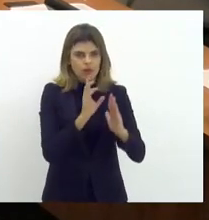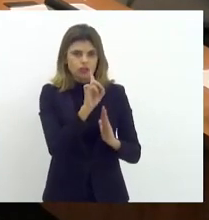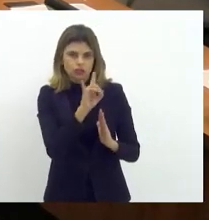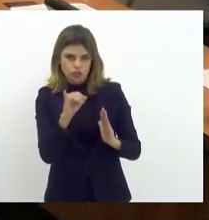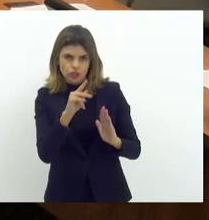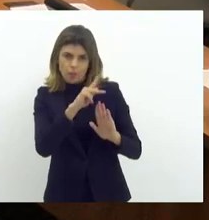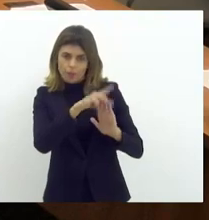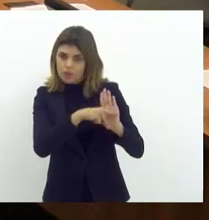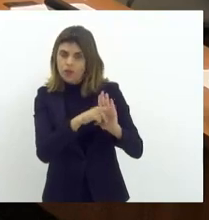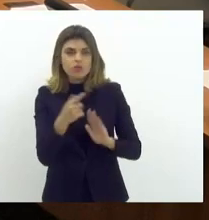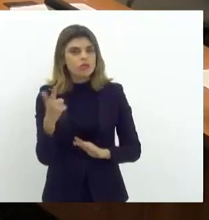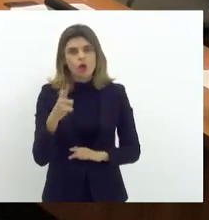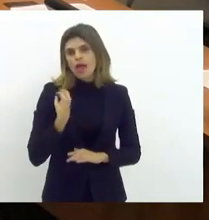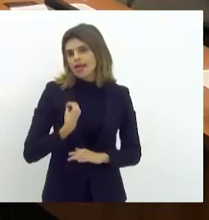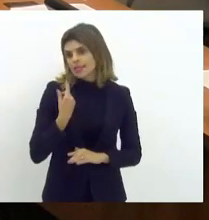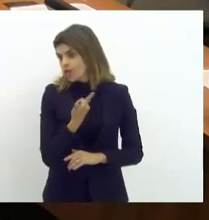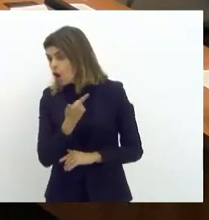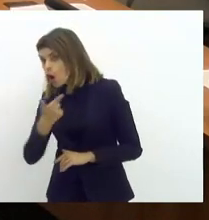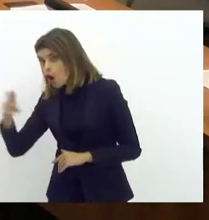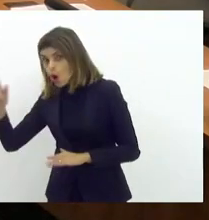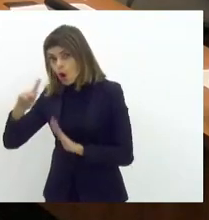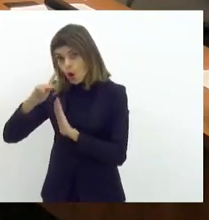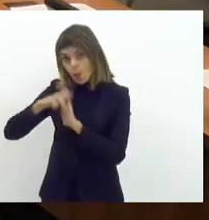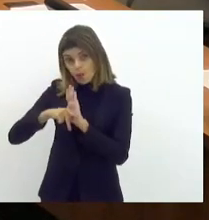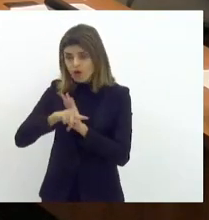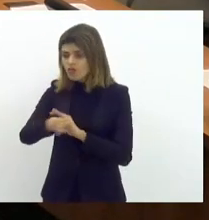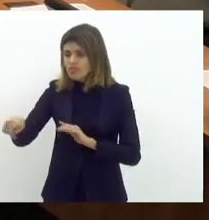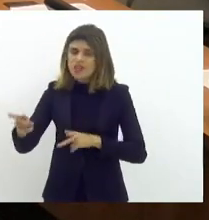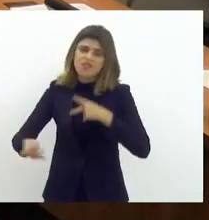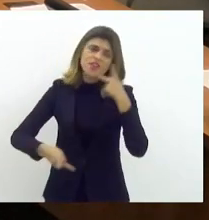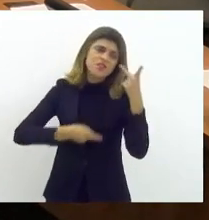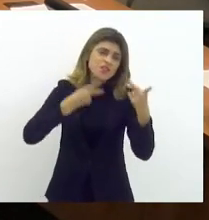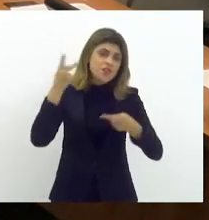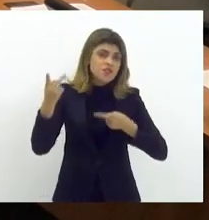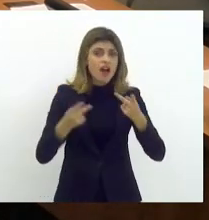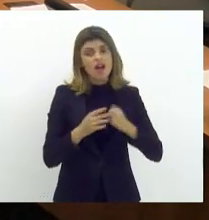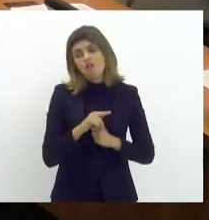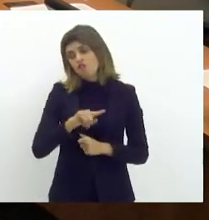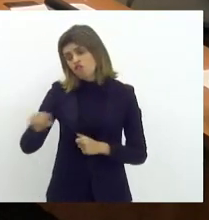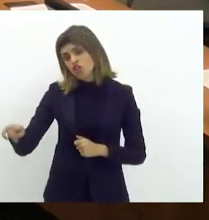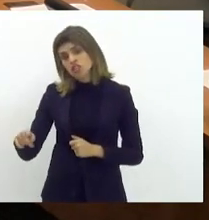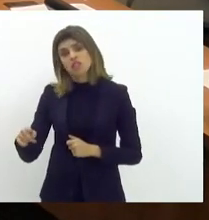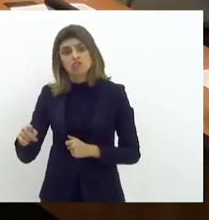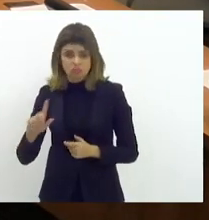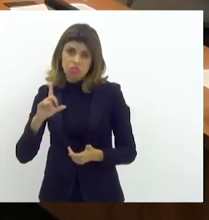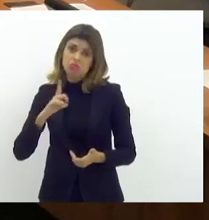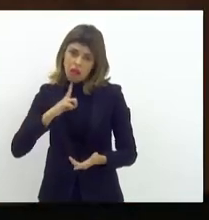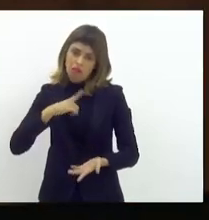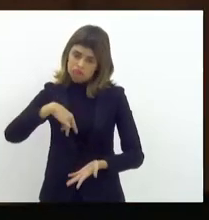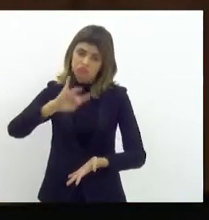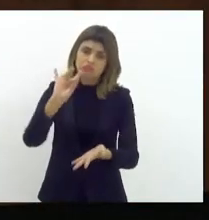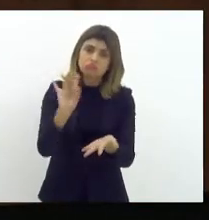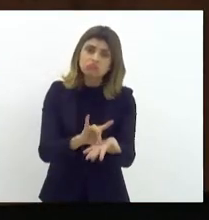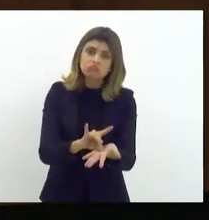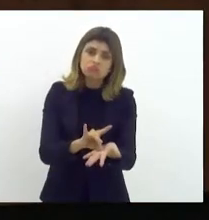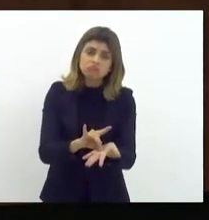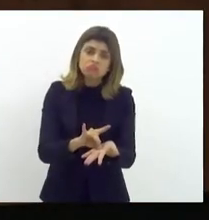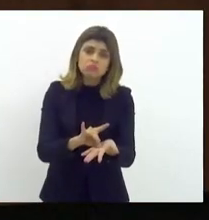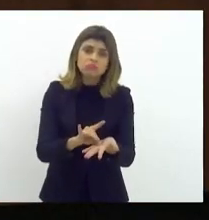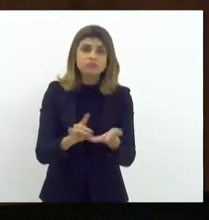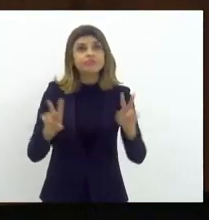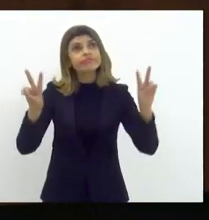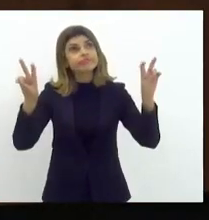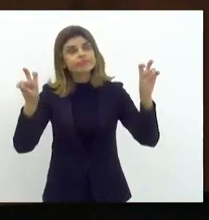o seguinte não existe um outro programa no lugar aí vocês dizem na posição de vocês que é até legítima de que